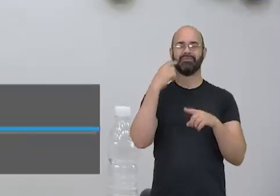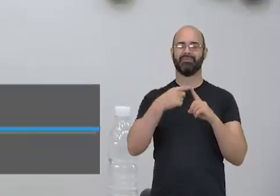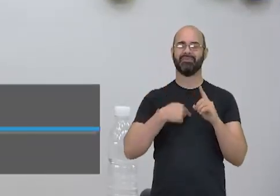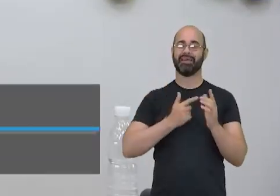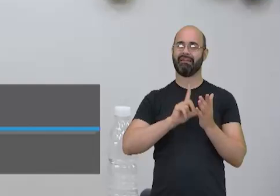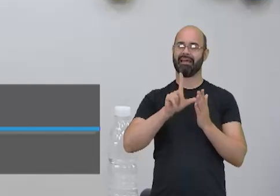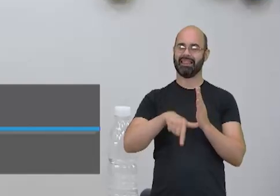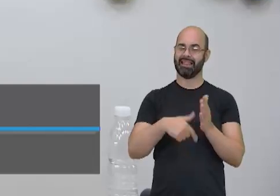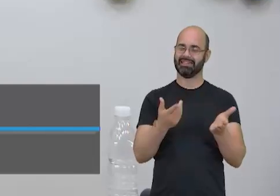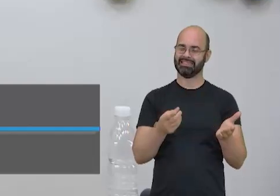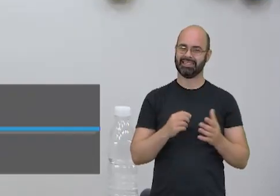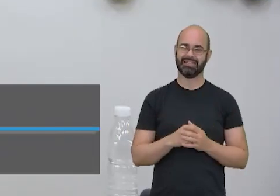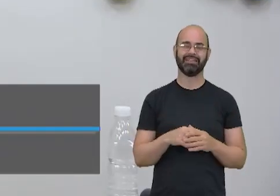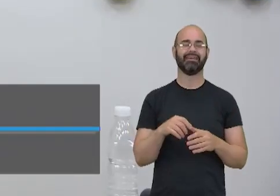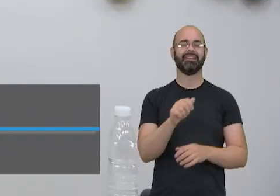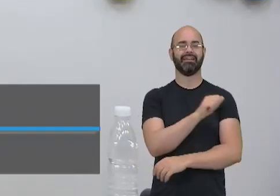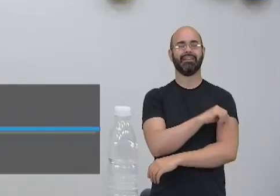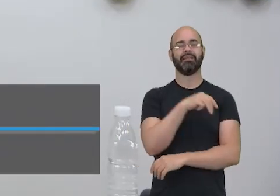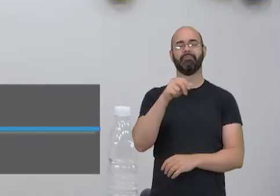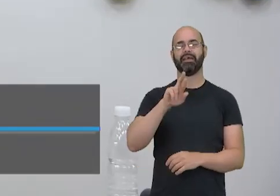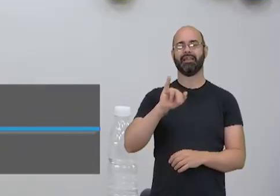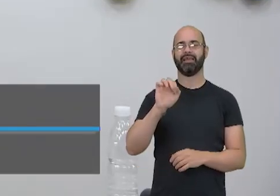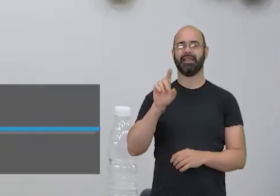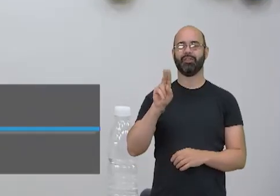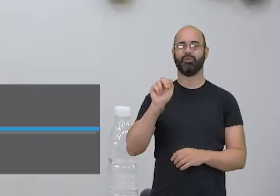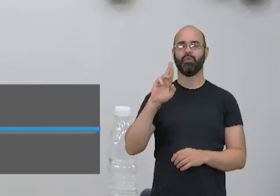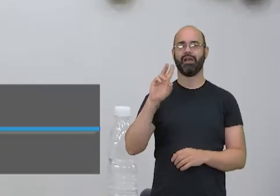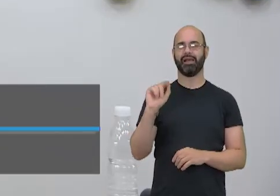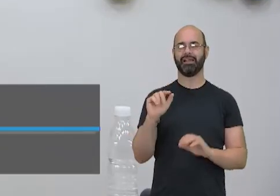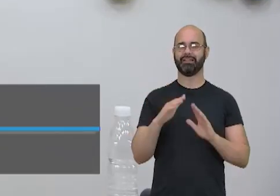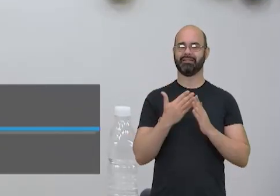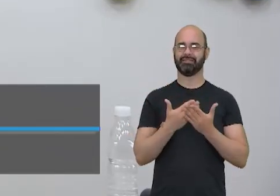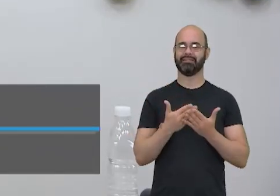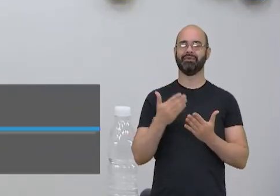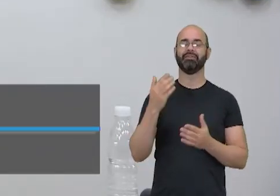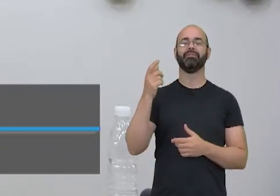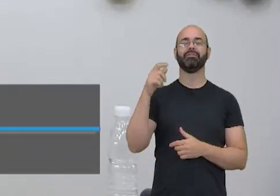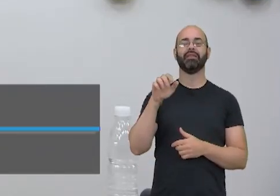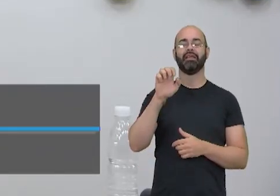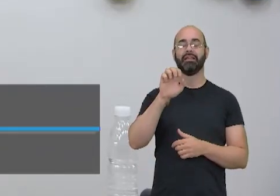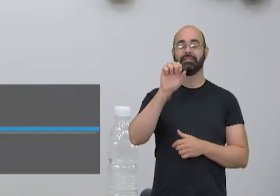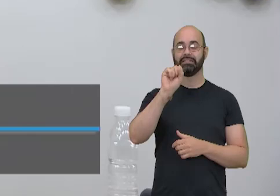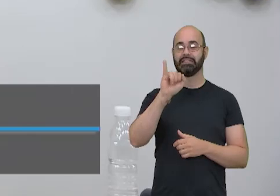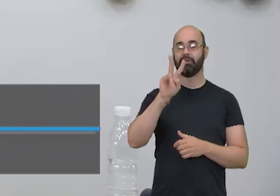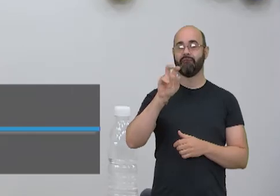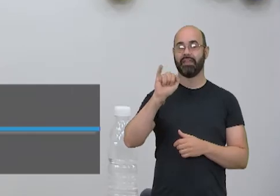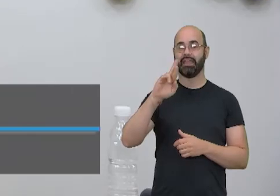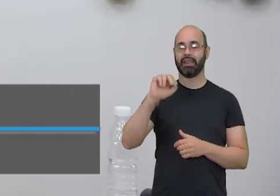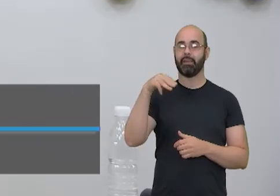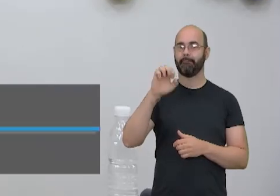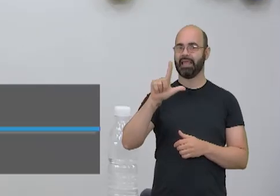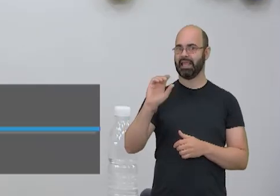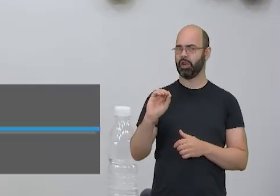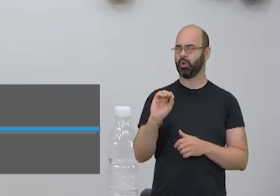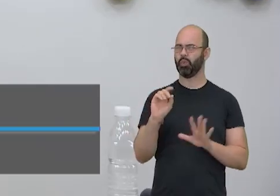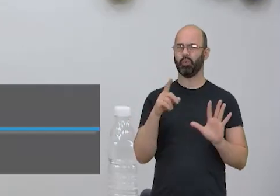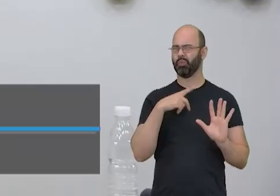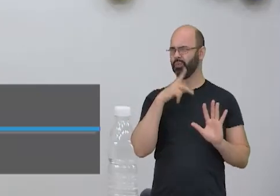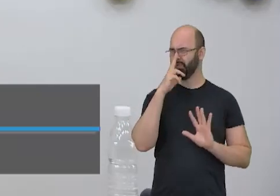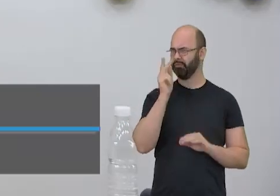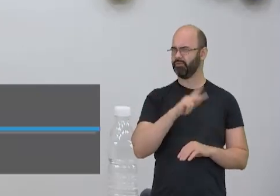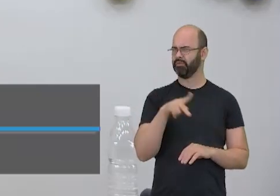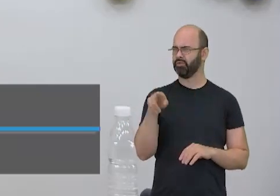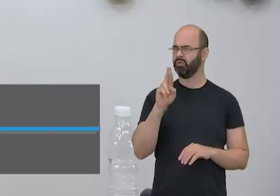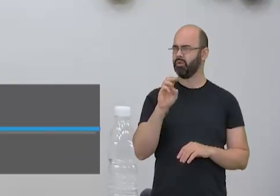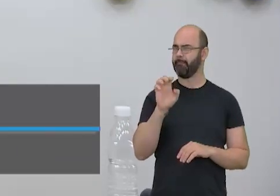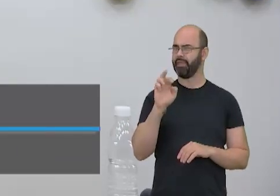ó. Então, a aluna Maria Eduarda, lá da Júlio da Silveira Melo. Se eu não estou enganada, acho que é a